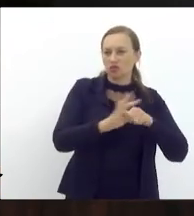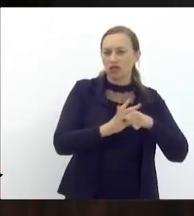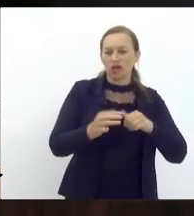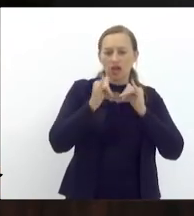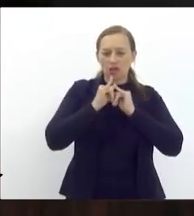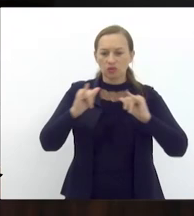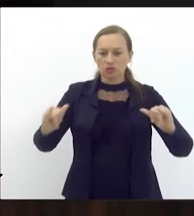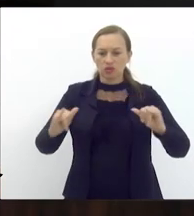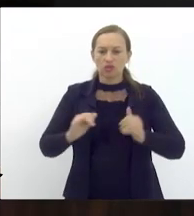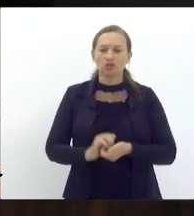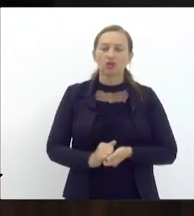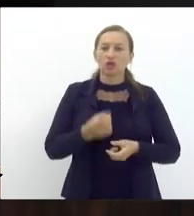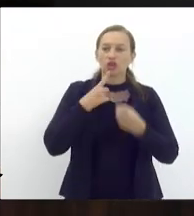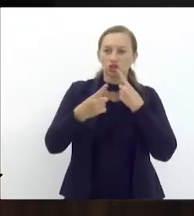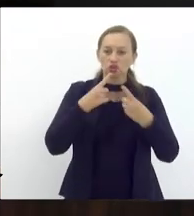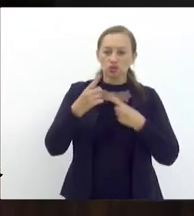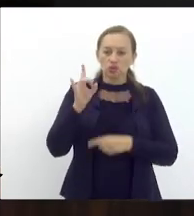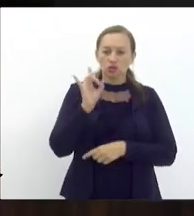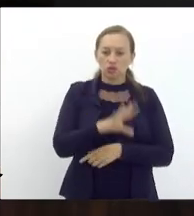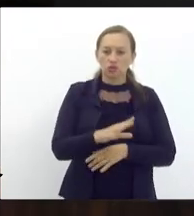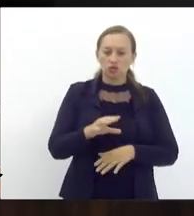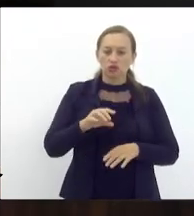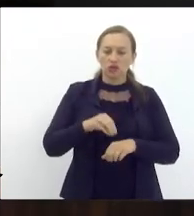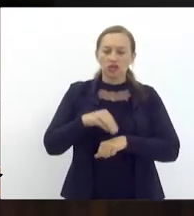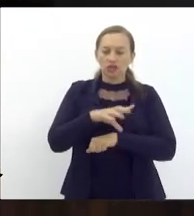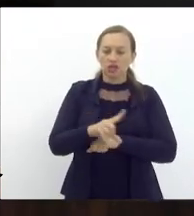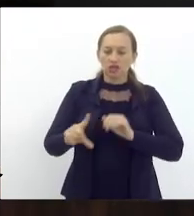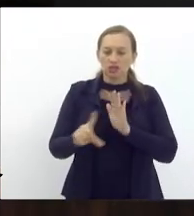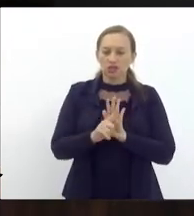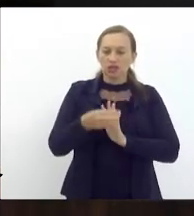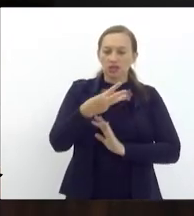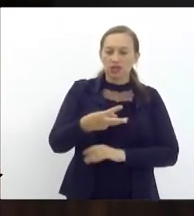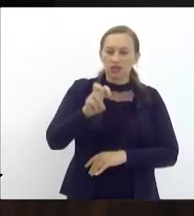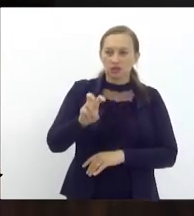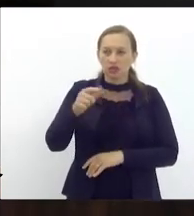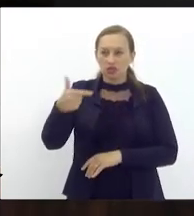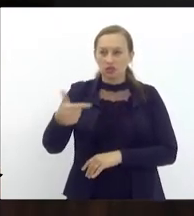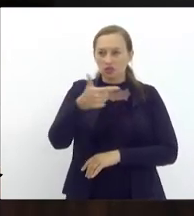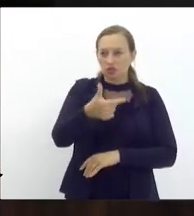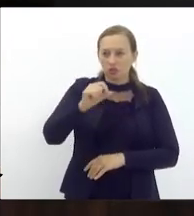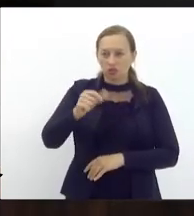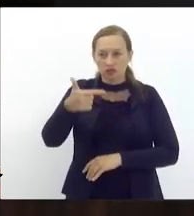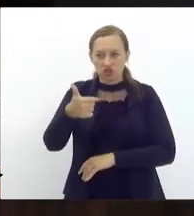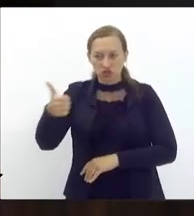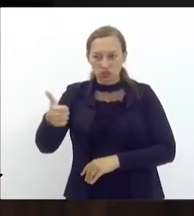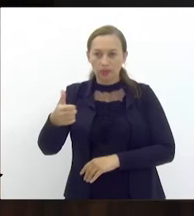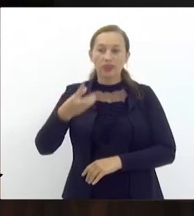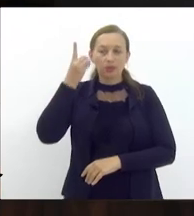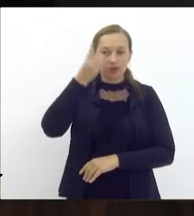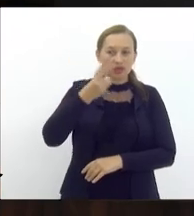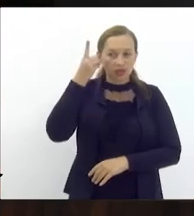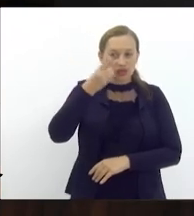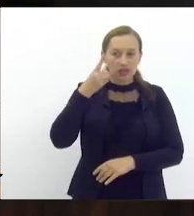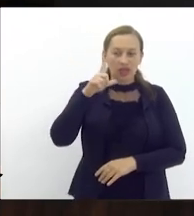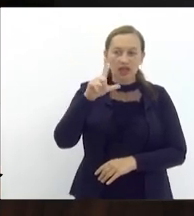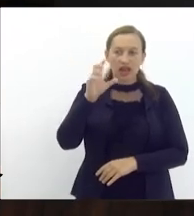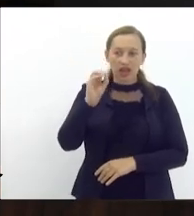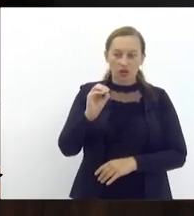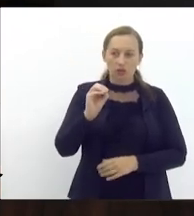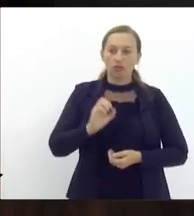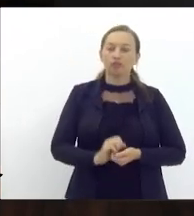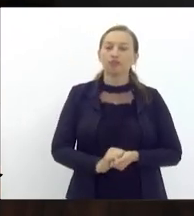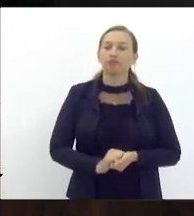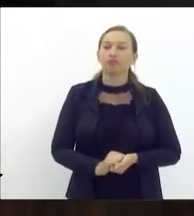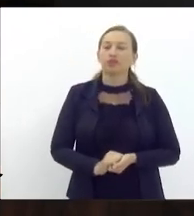anuncio em discussão única indicação Legislativa no número 352 de 2021 de autoria do deputado Léo Vieira